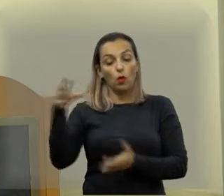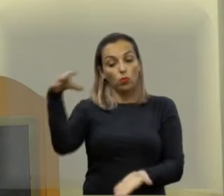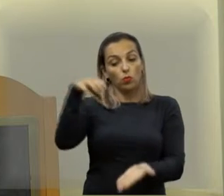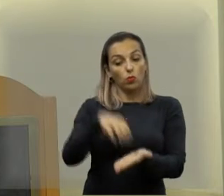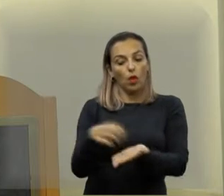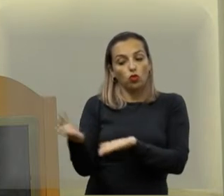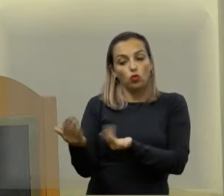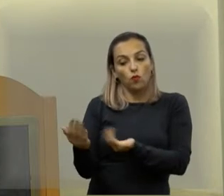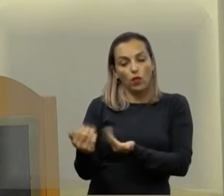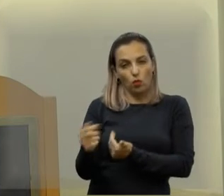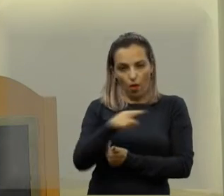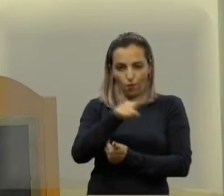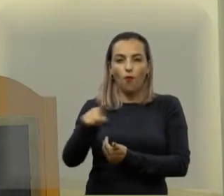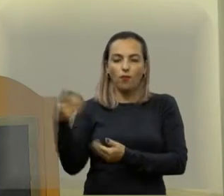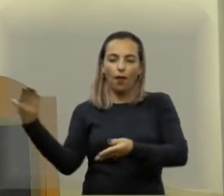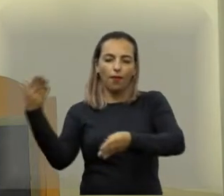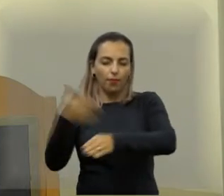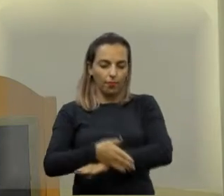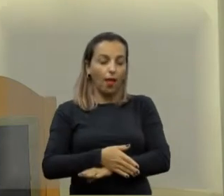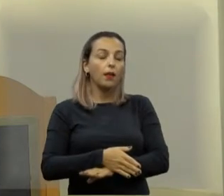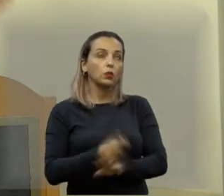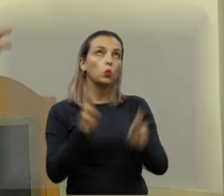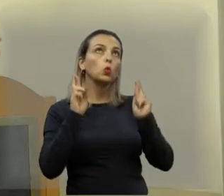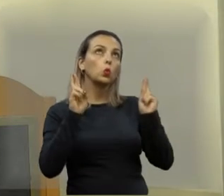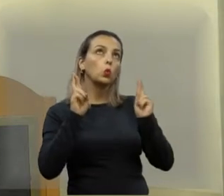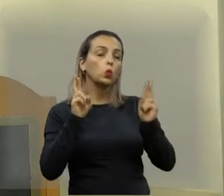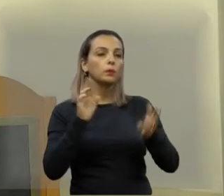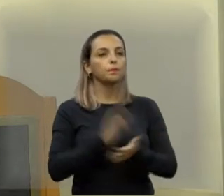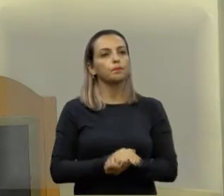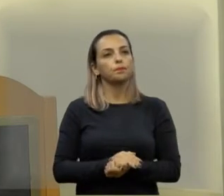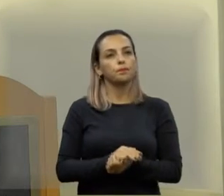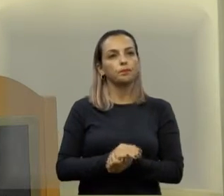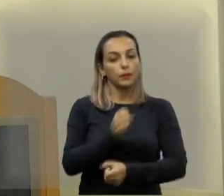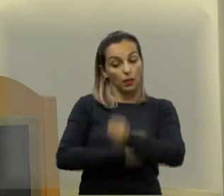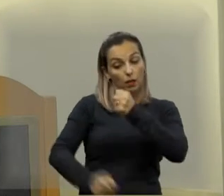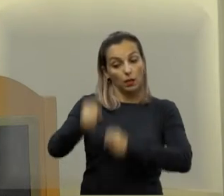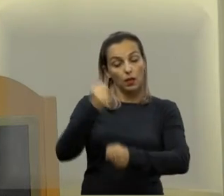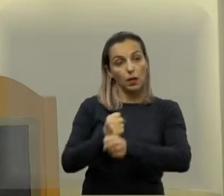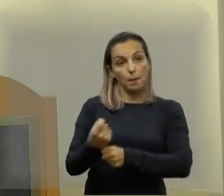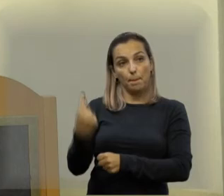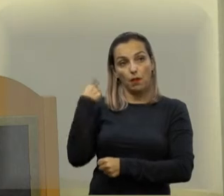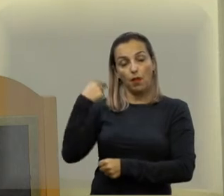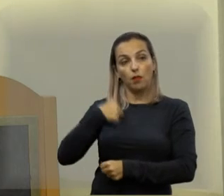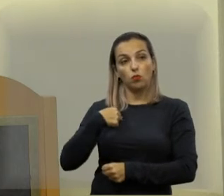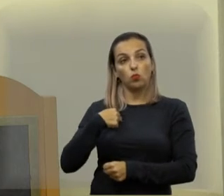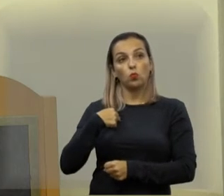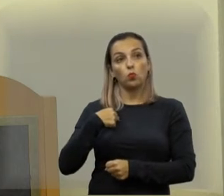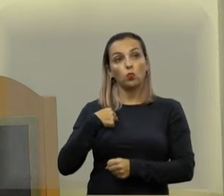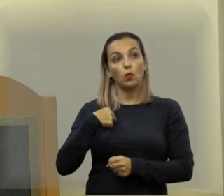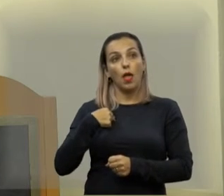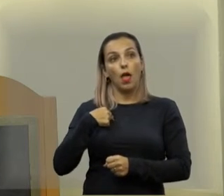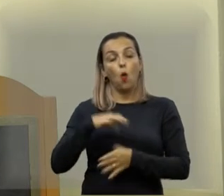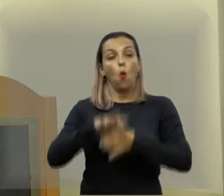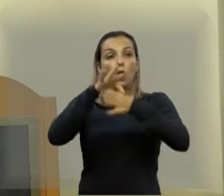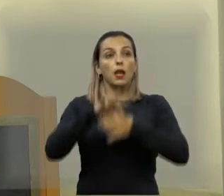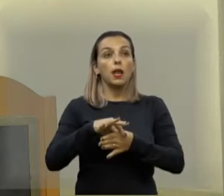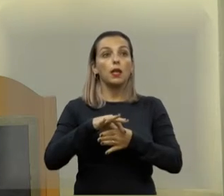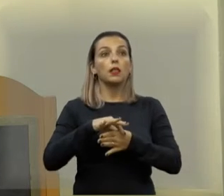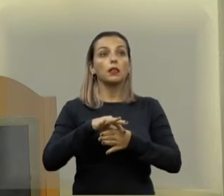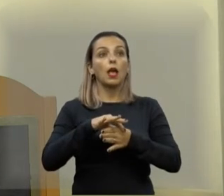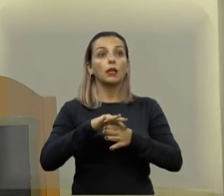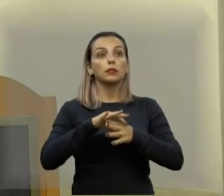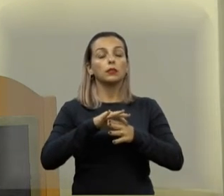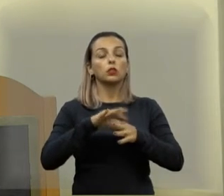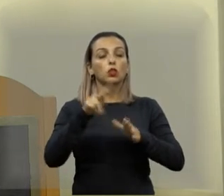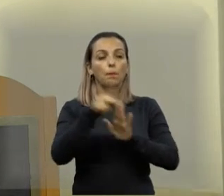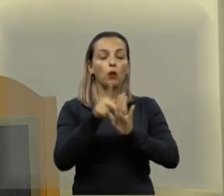é o Espero que todos possam conhecer eu ano passado fiquei à frente de um projeto chamado Filhos do Sol então eu